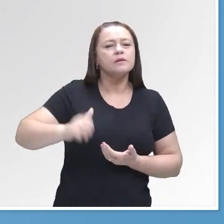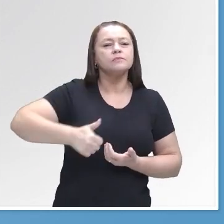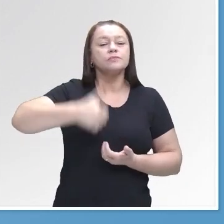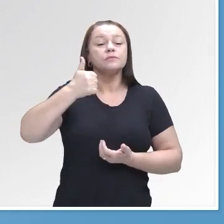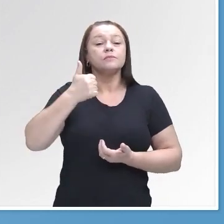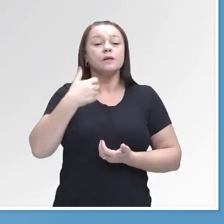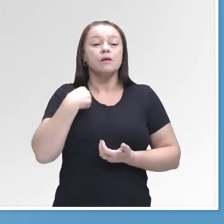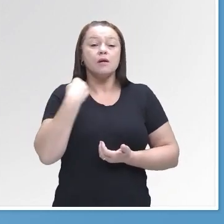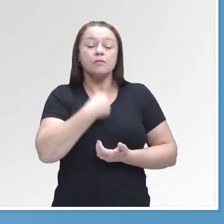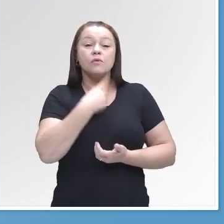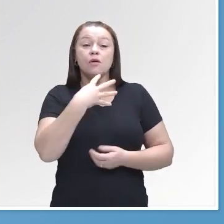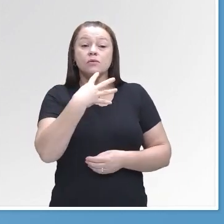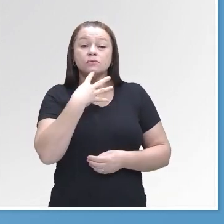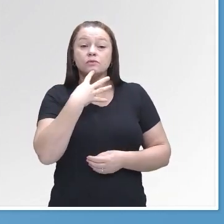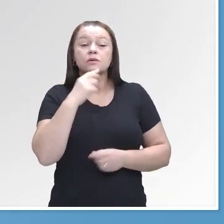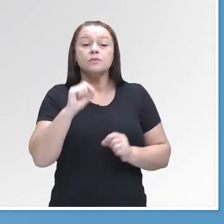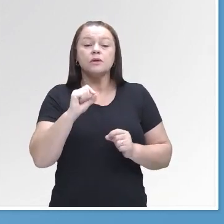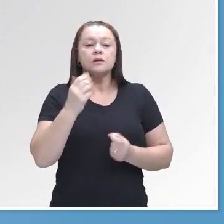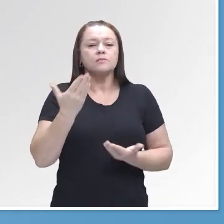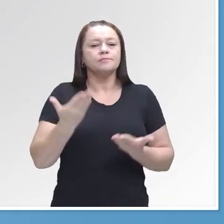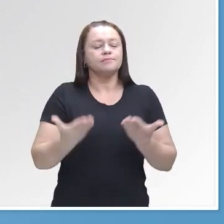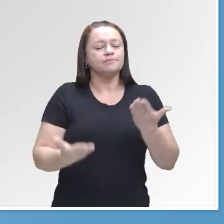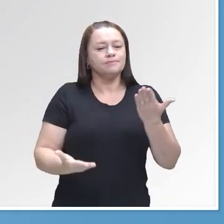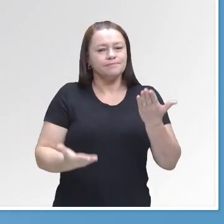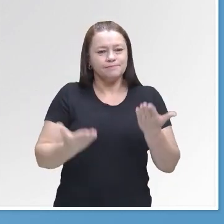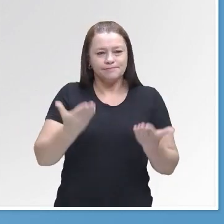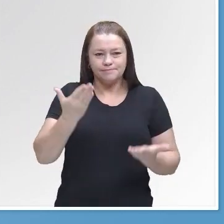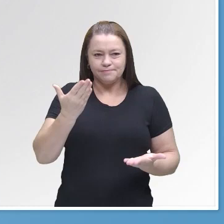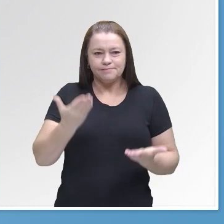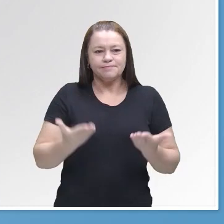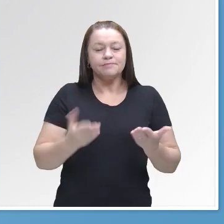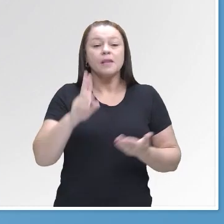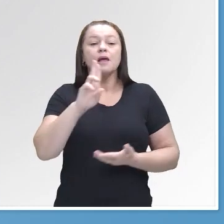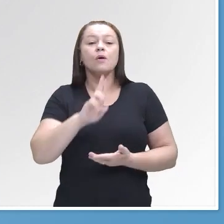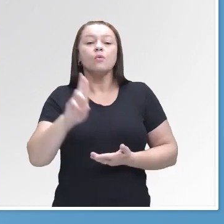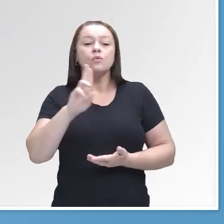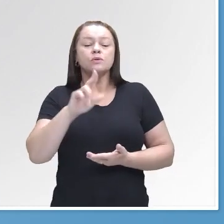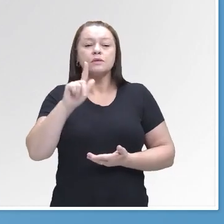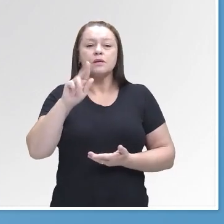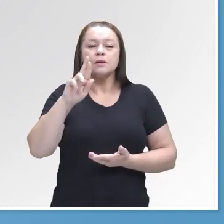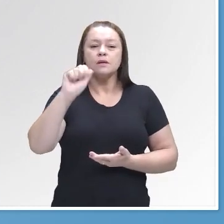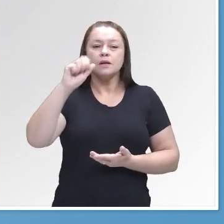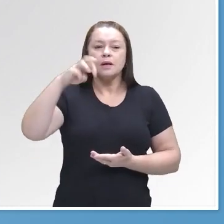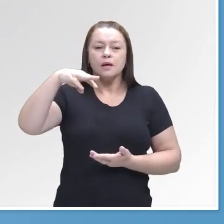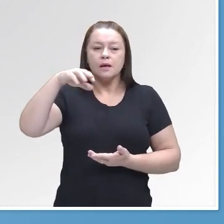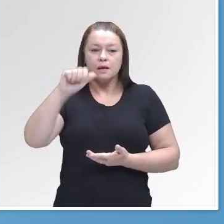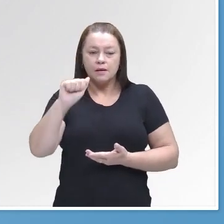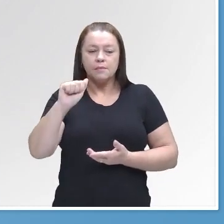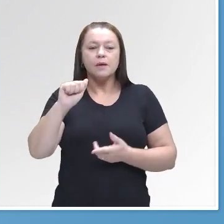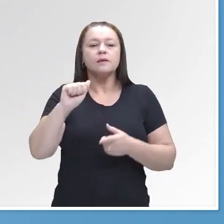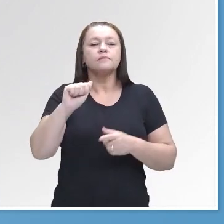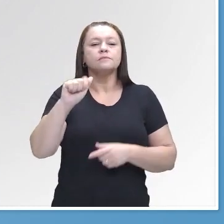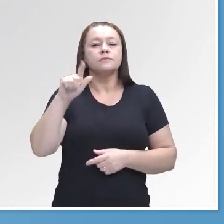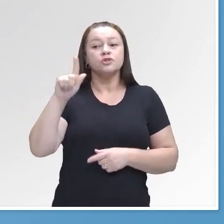nosso conhecimento sobre medida de massa usando grama